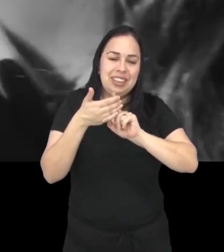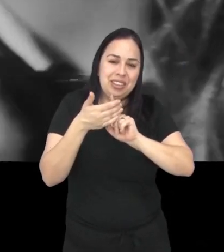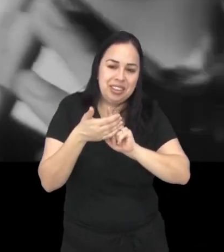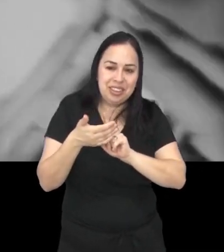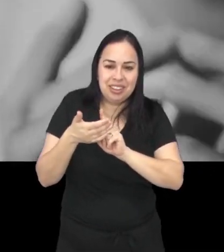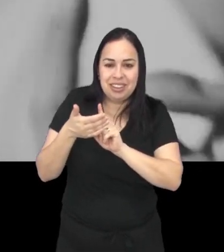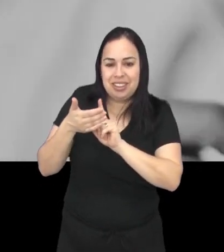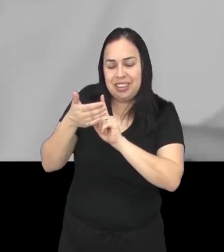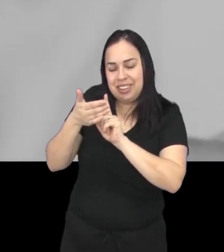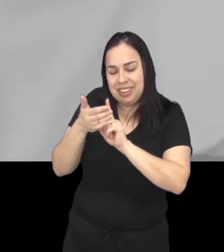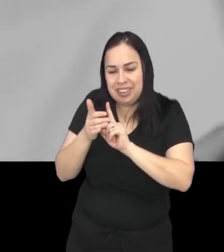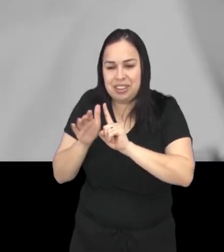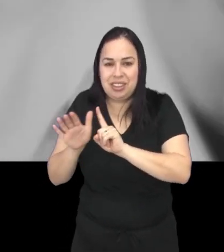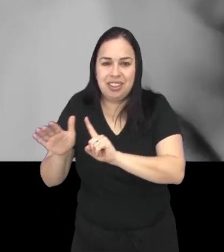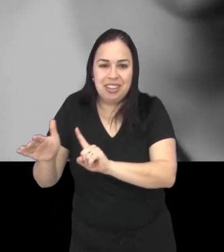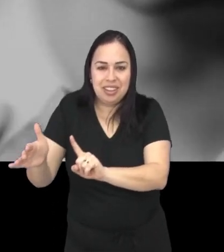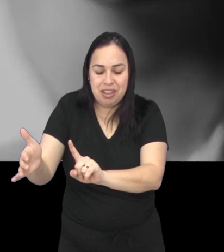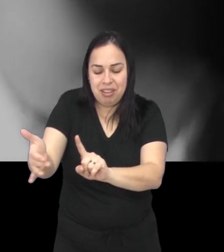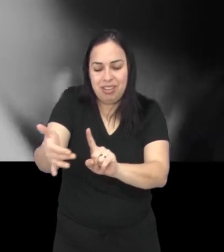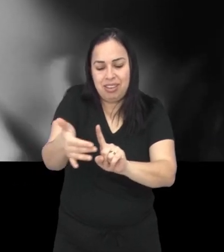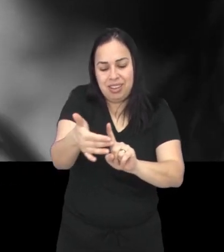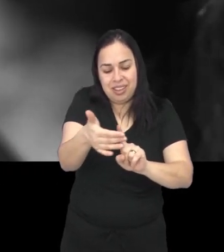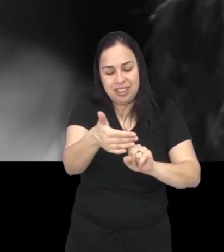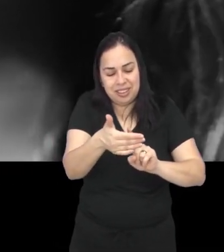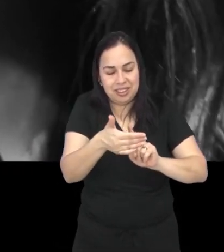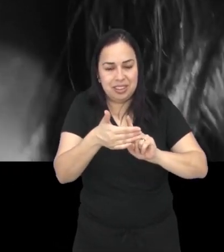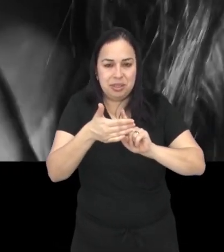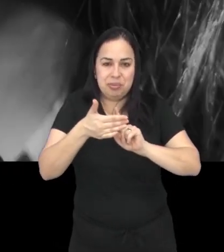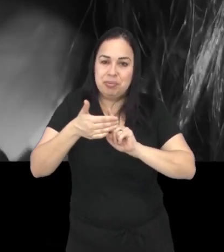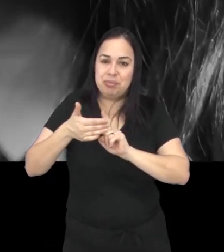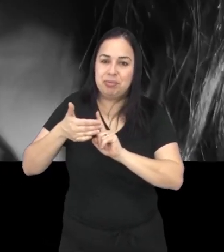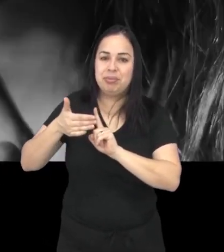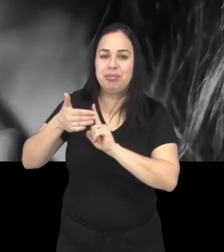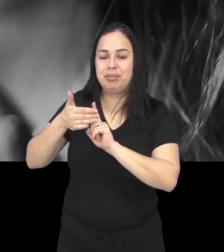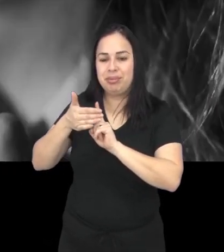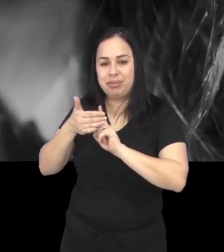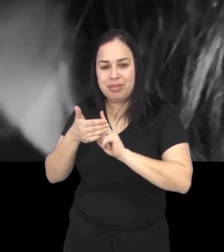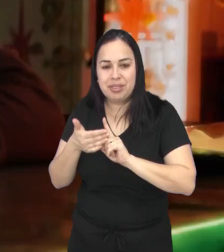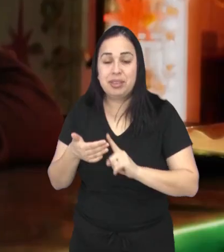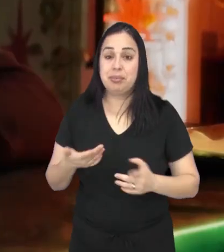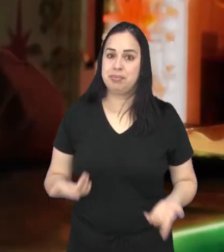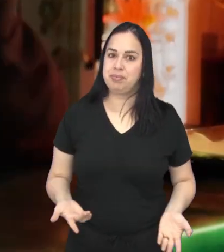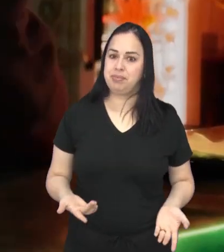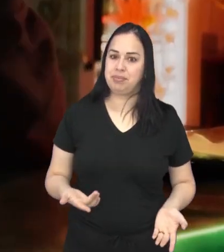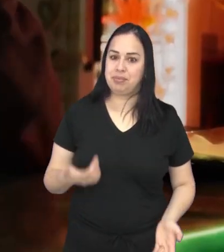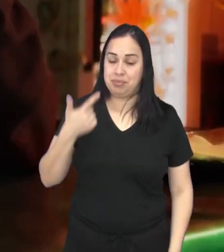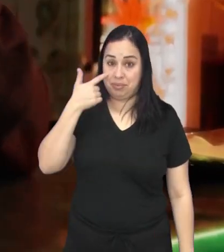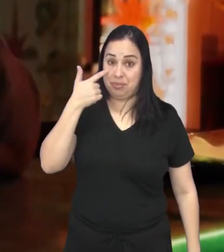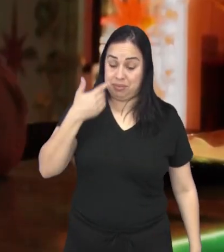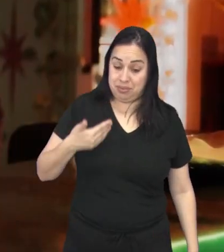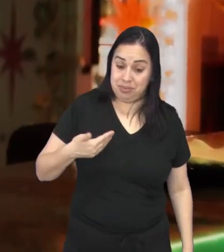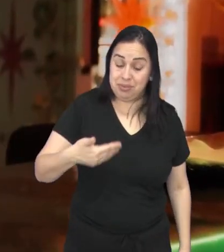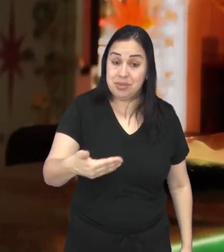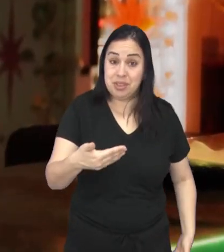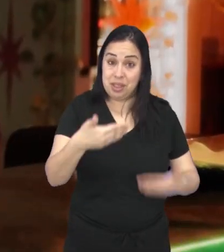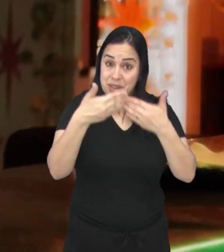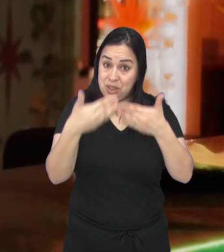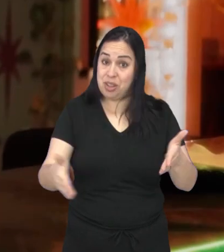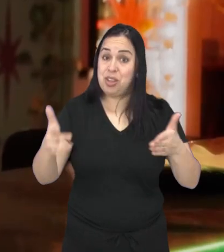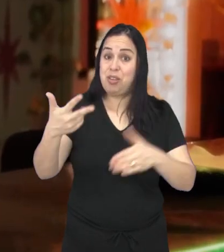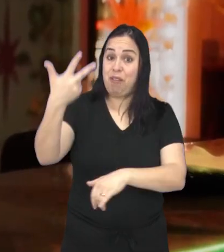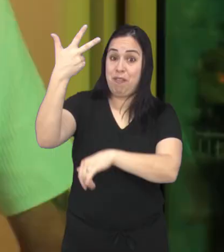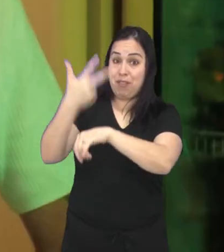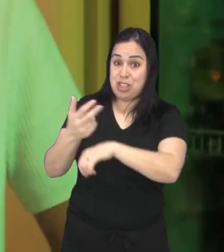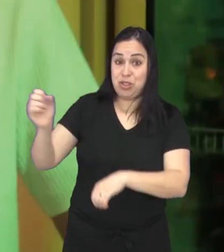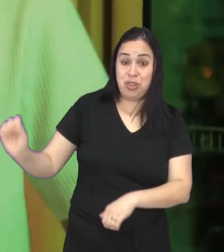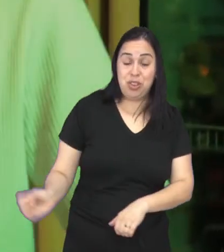deixa eu te guardar lá em casa. E olha, recentemente a Ana lançou mais um